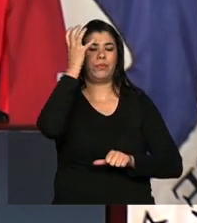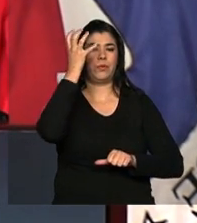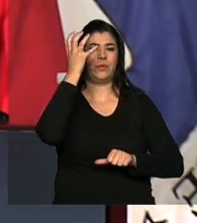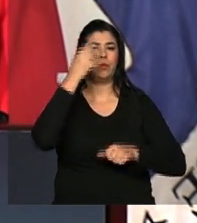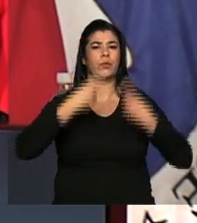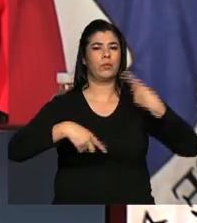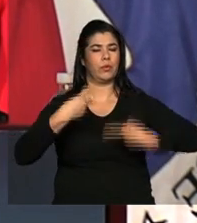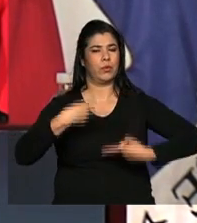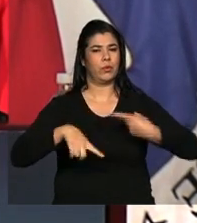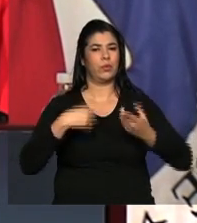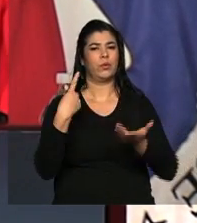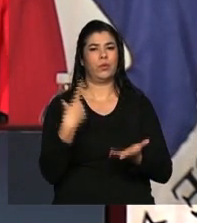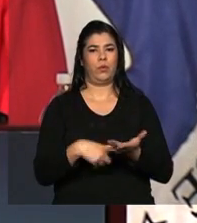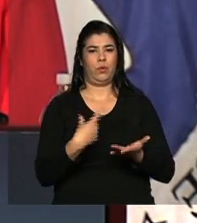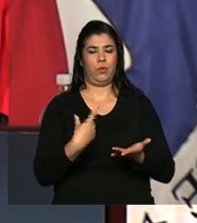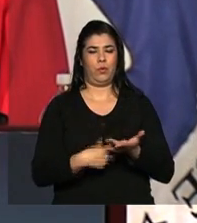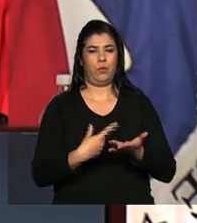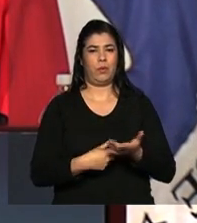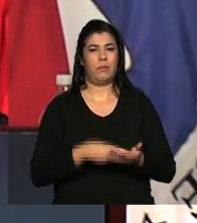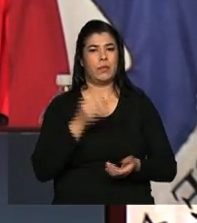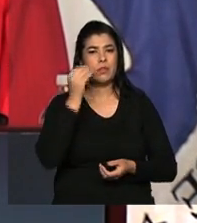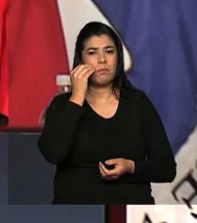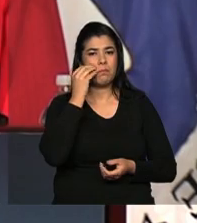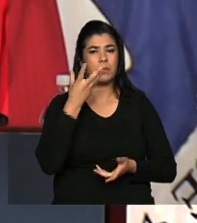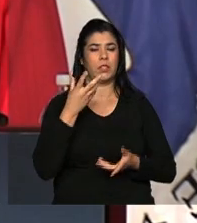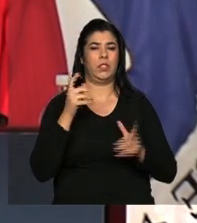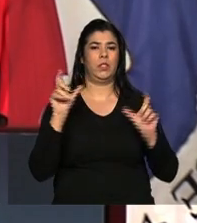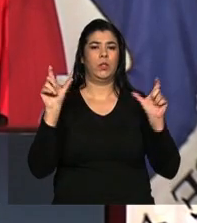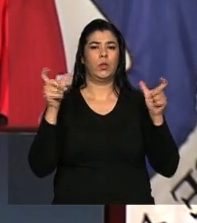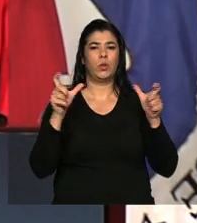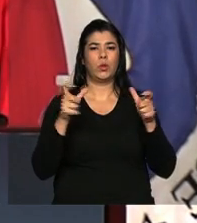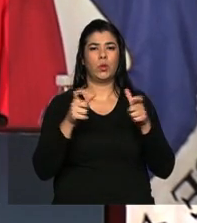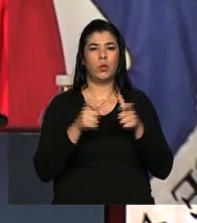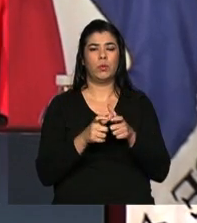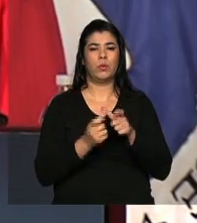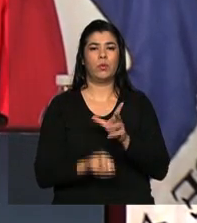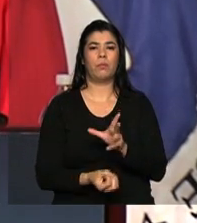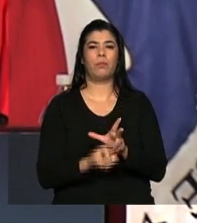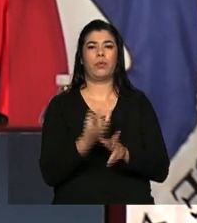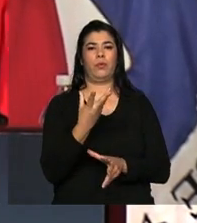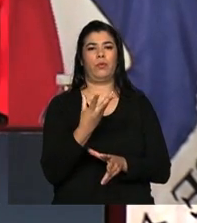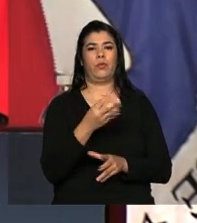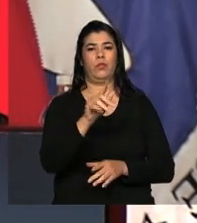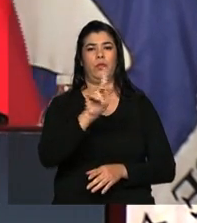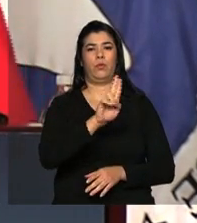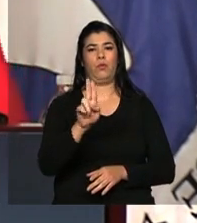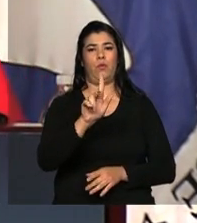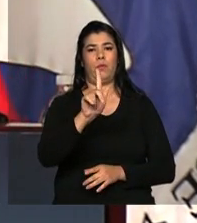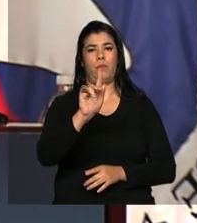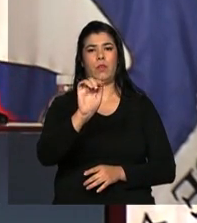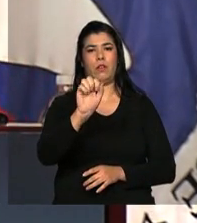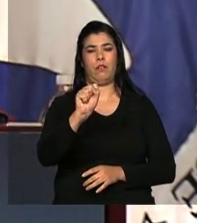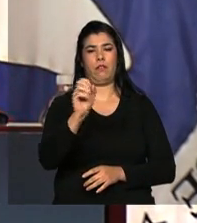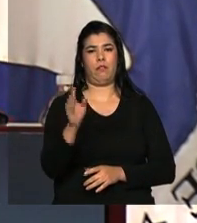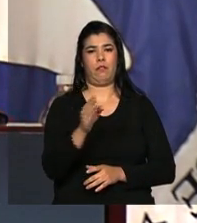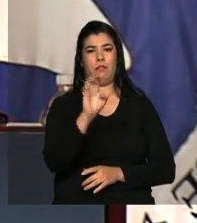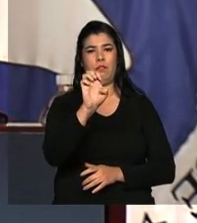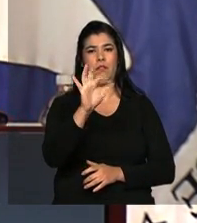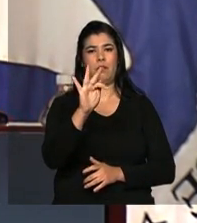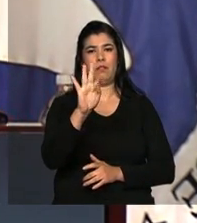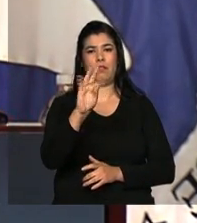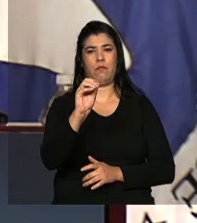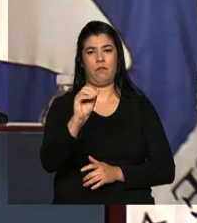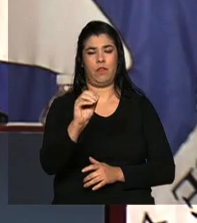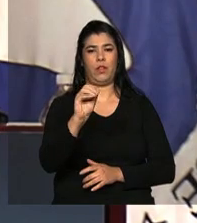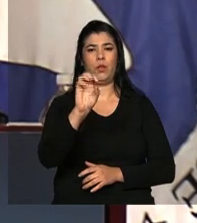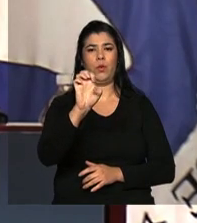compromisso comum com a redução de emissões de gases de efeito estufa e o lançamento de uma